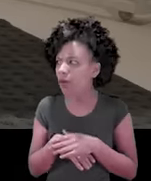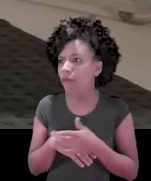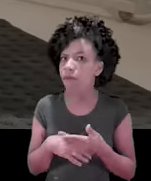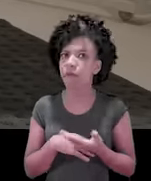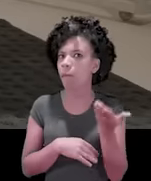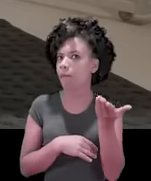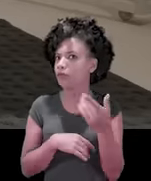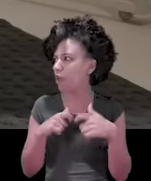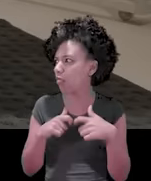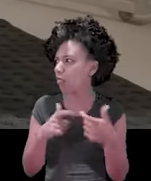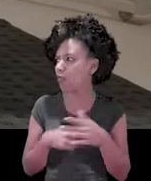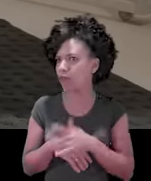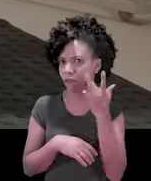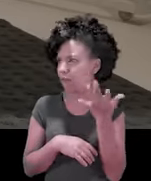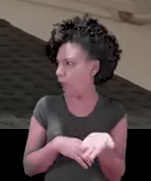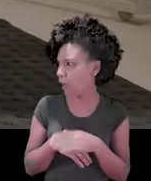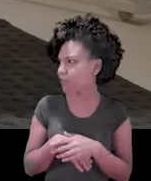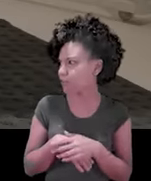muito mais fácil